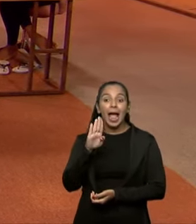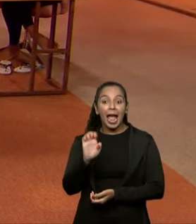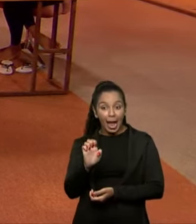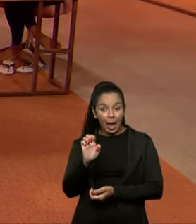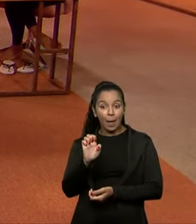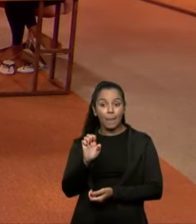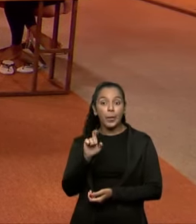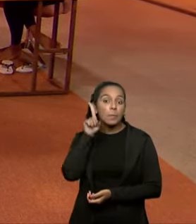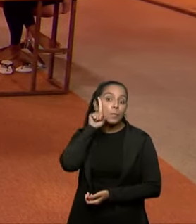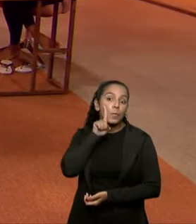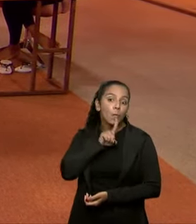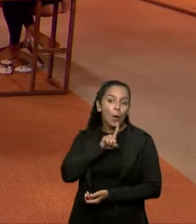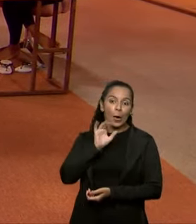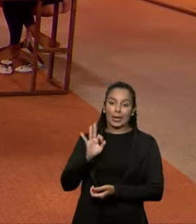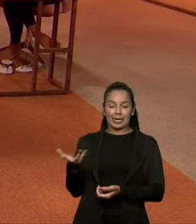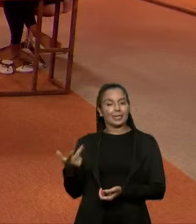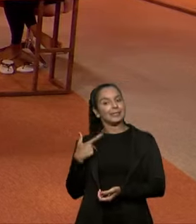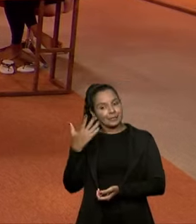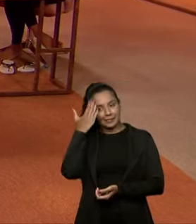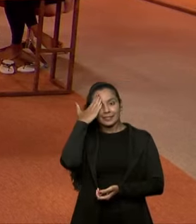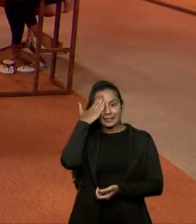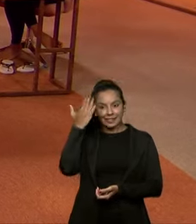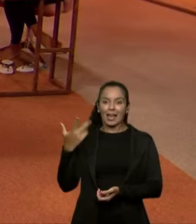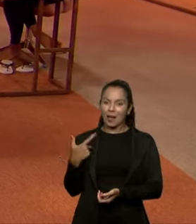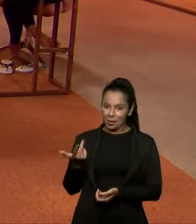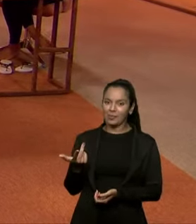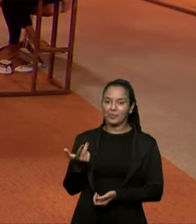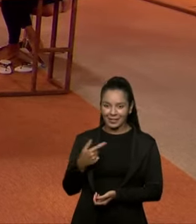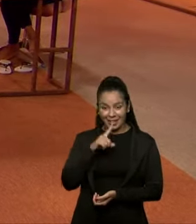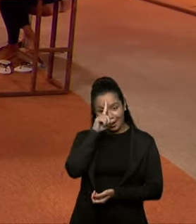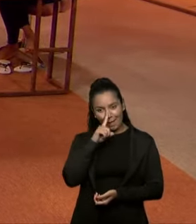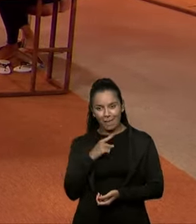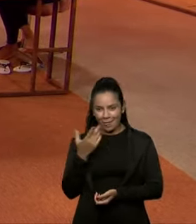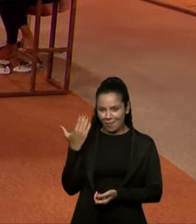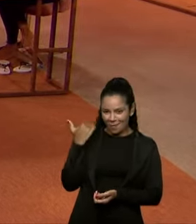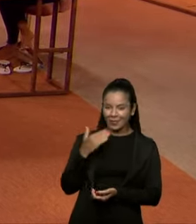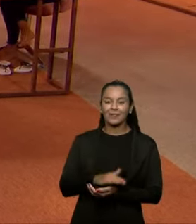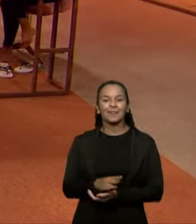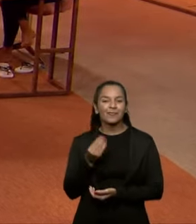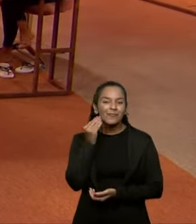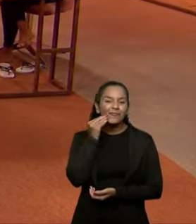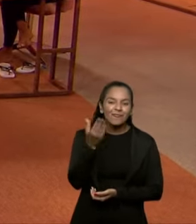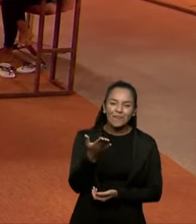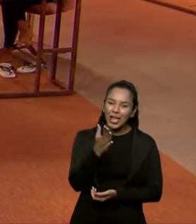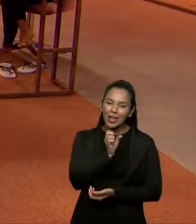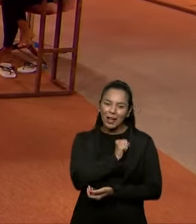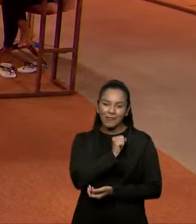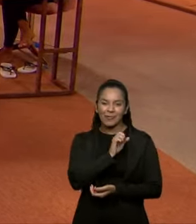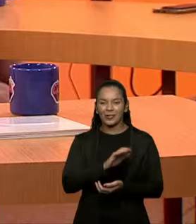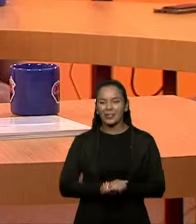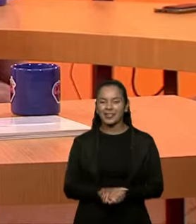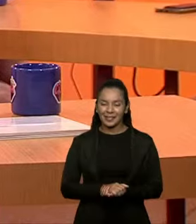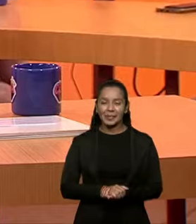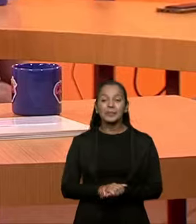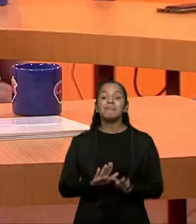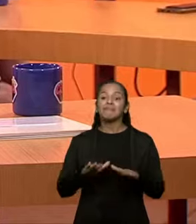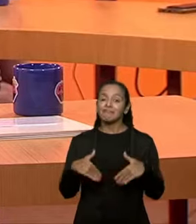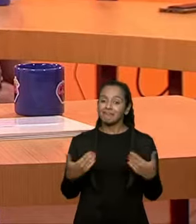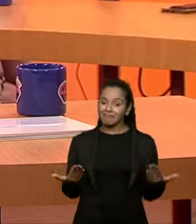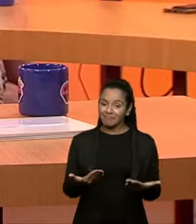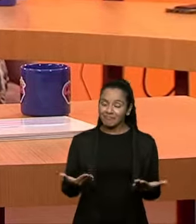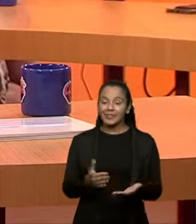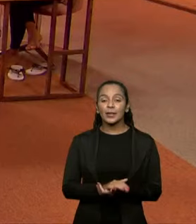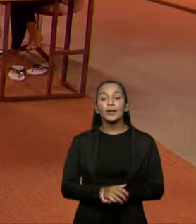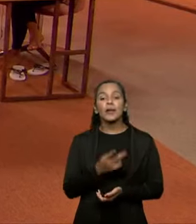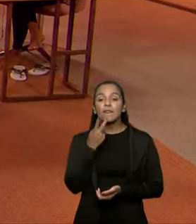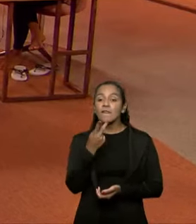Viu a pessoa que sabe o que é fax, viu a Hebe Camargo beijo, Morena, maravilhoso. Querido. Beijo, esse programa amor passa agora, só gente, no Rio e São Paulo vamos